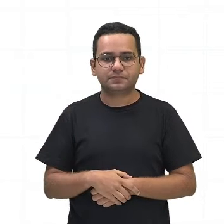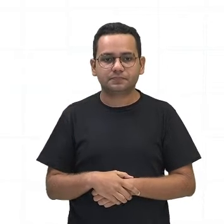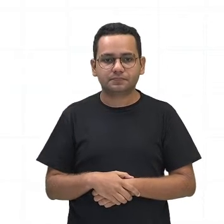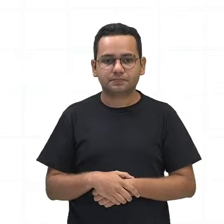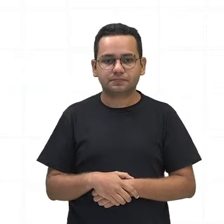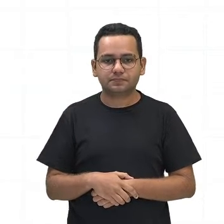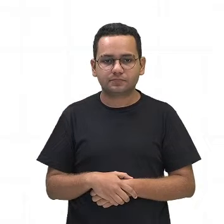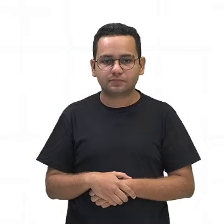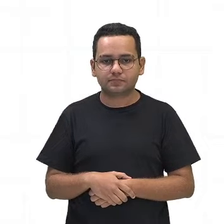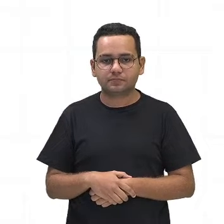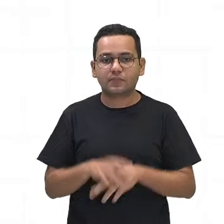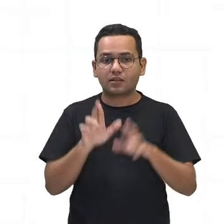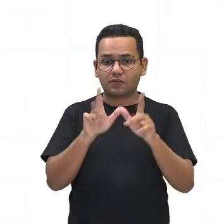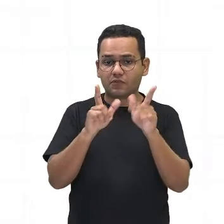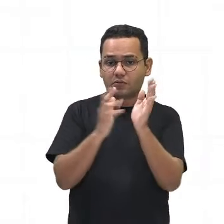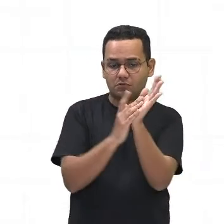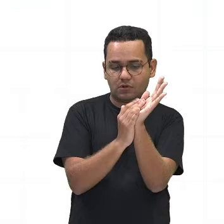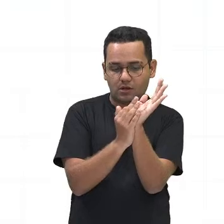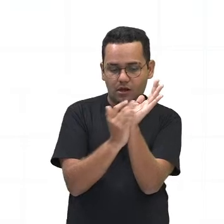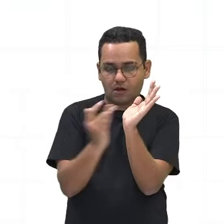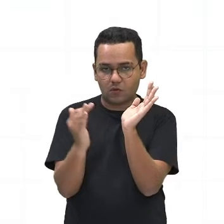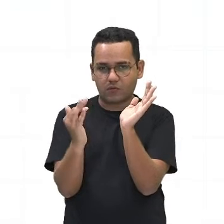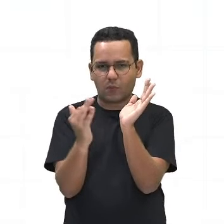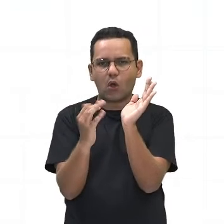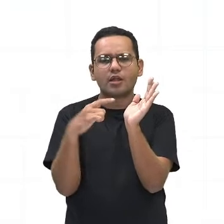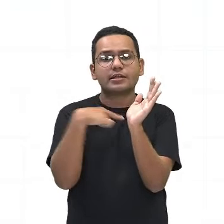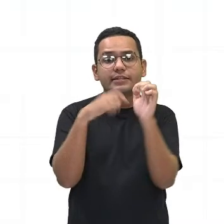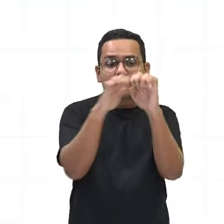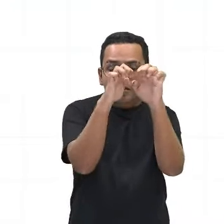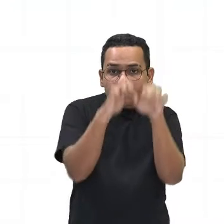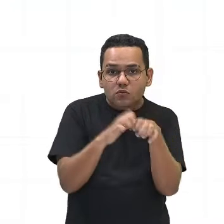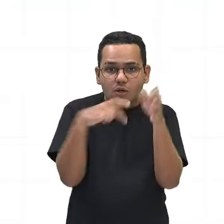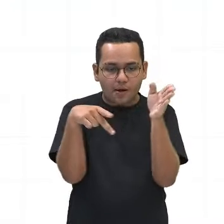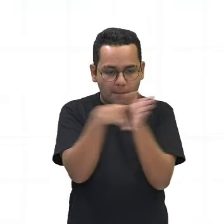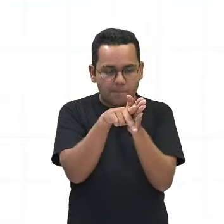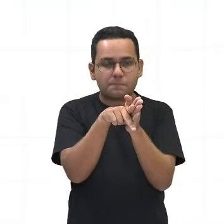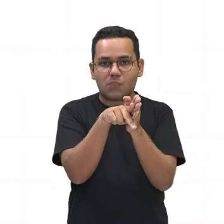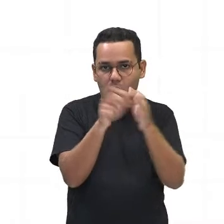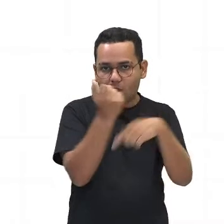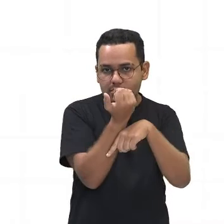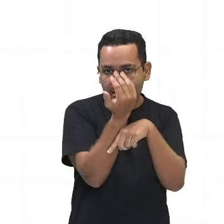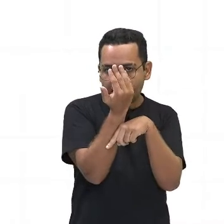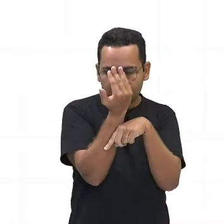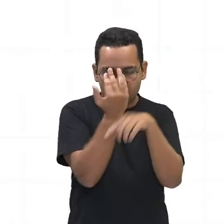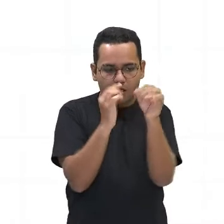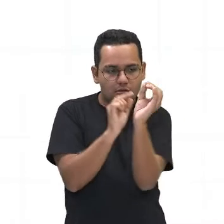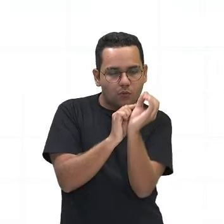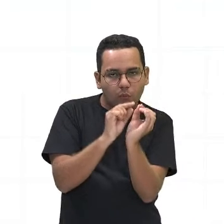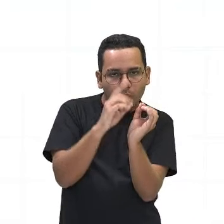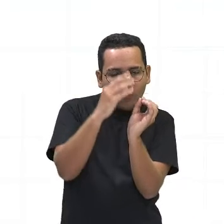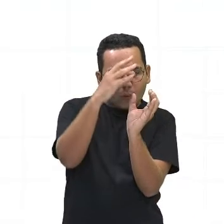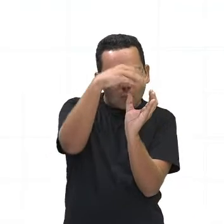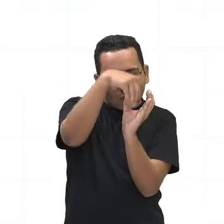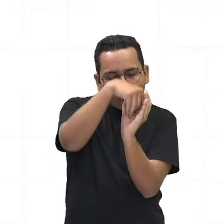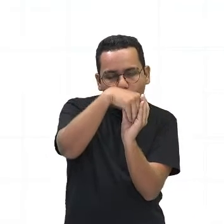grão de pólen em tubo polínico. Isso também ocorre, né, para que possa